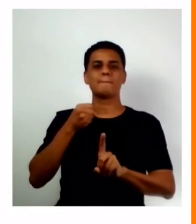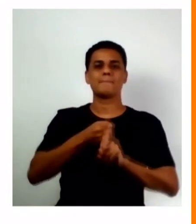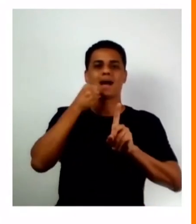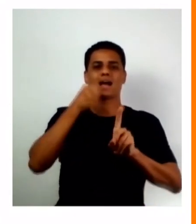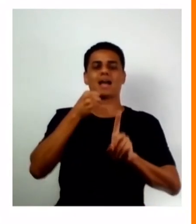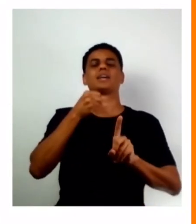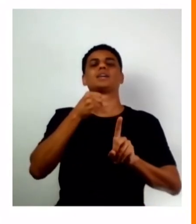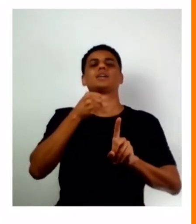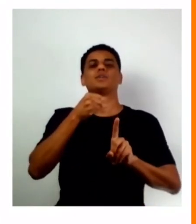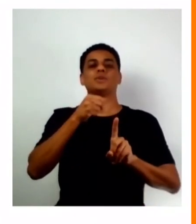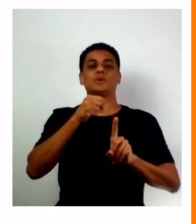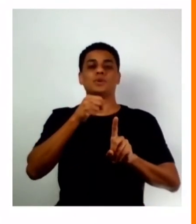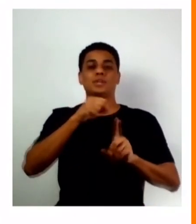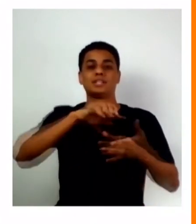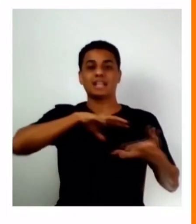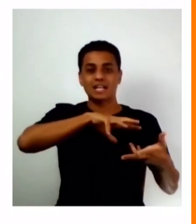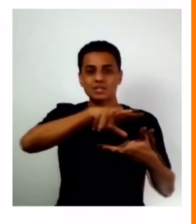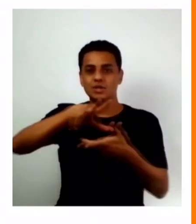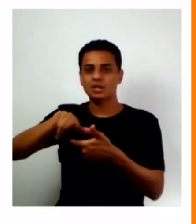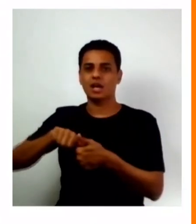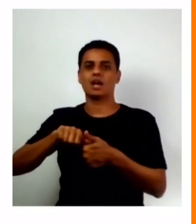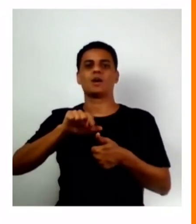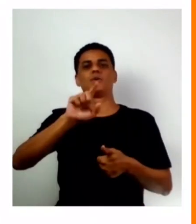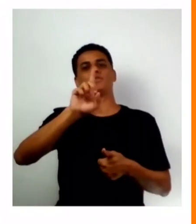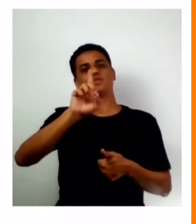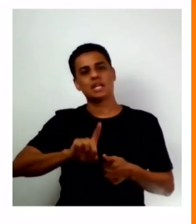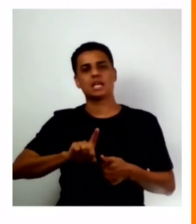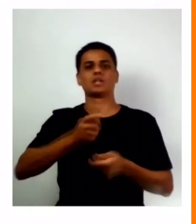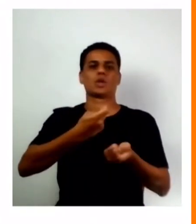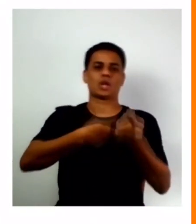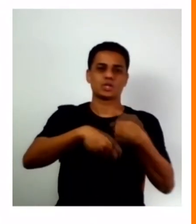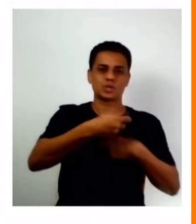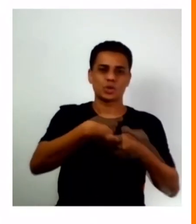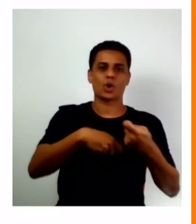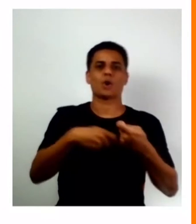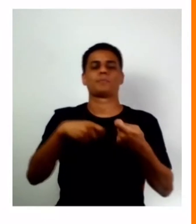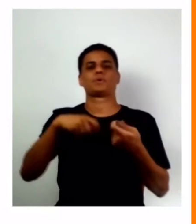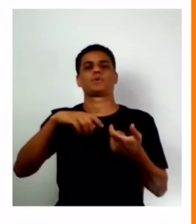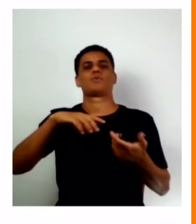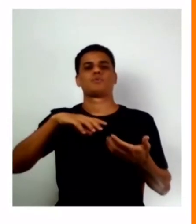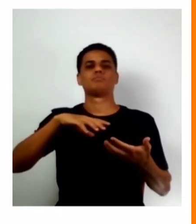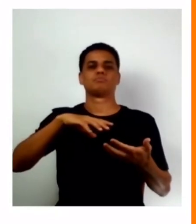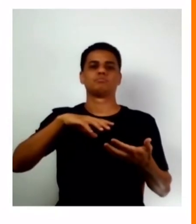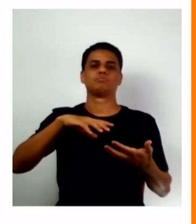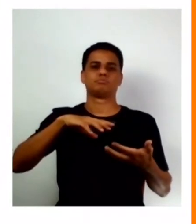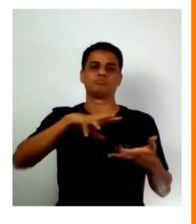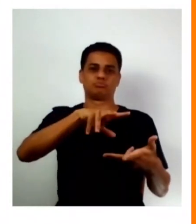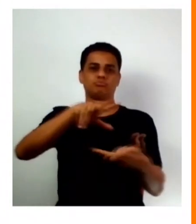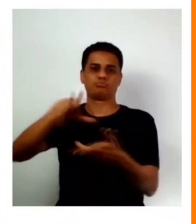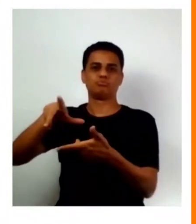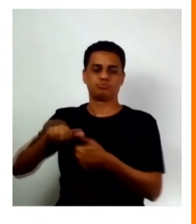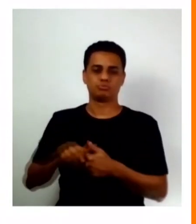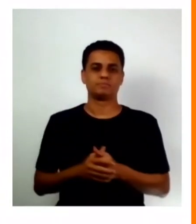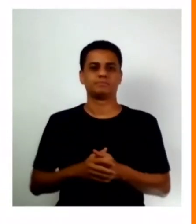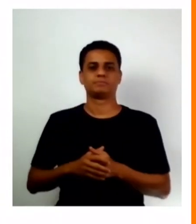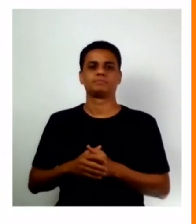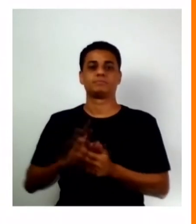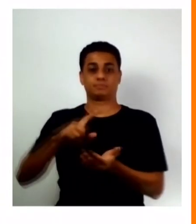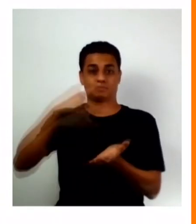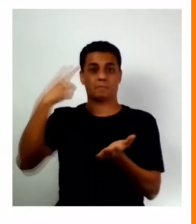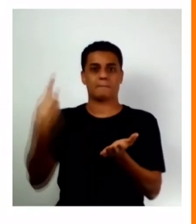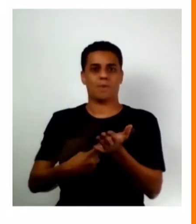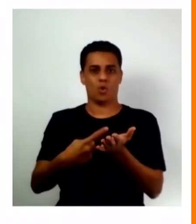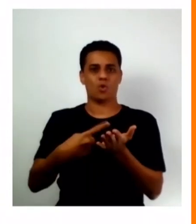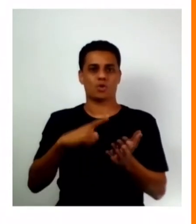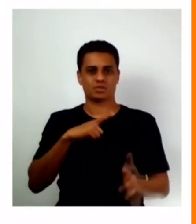Sociales e Culturales. Este pacto internacional se aprobou em 1966